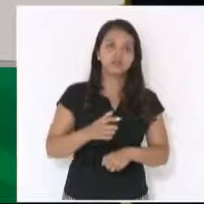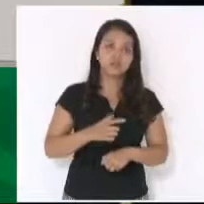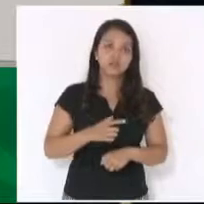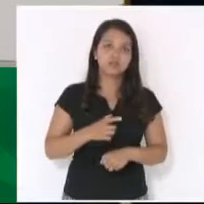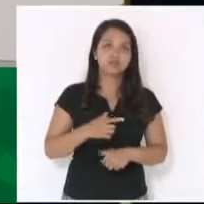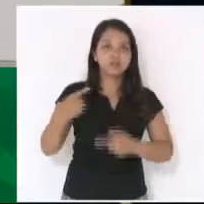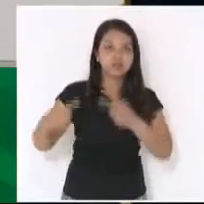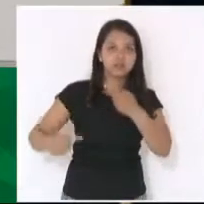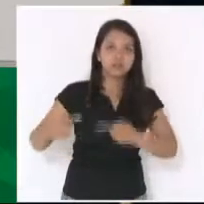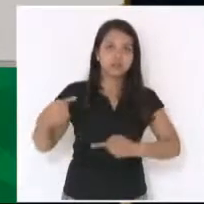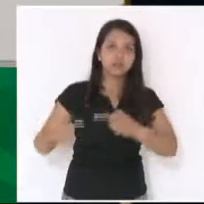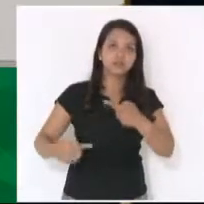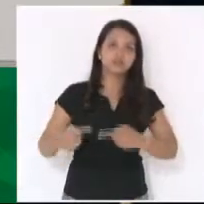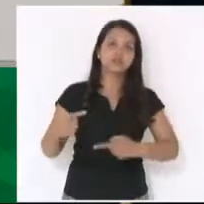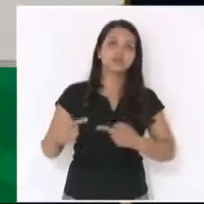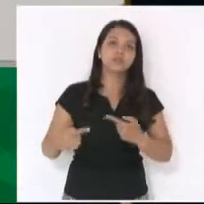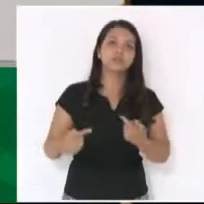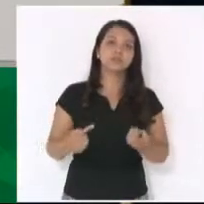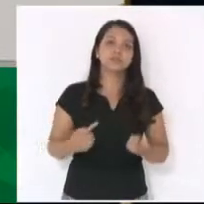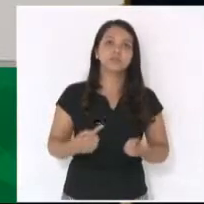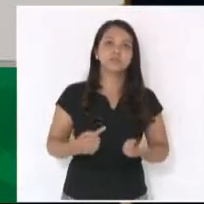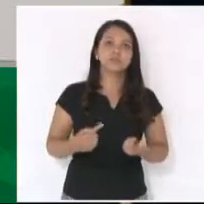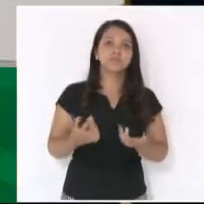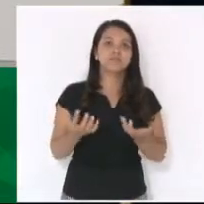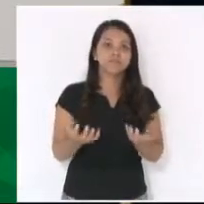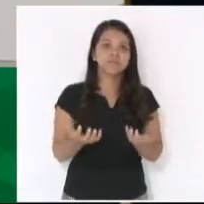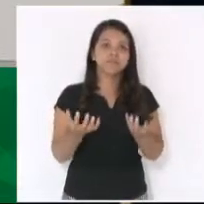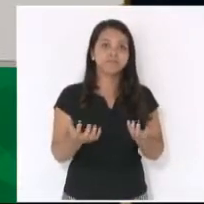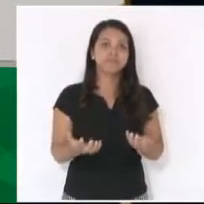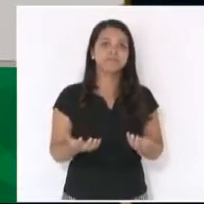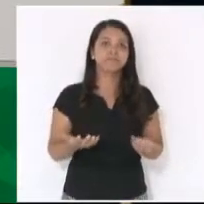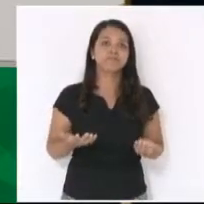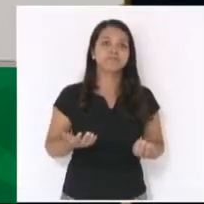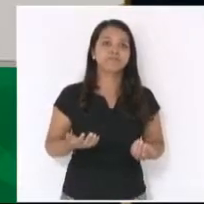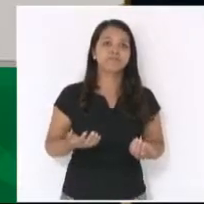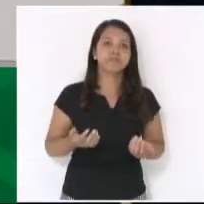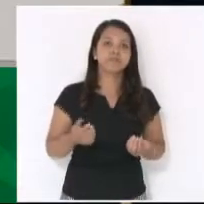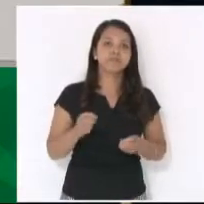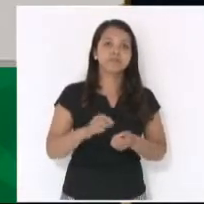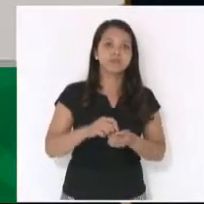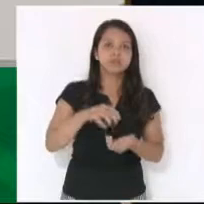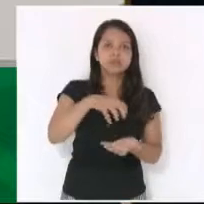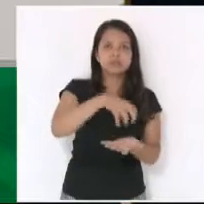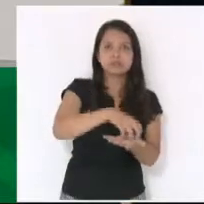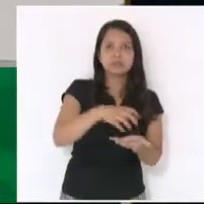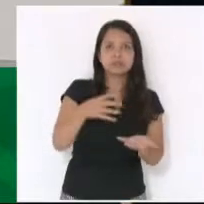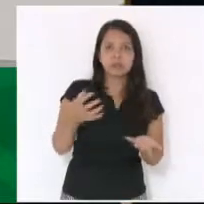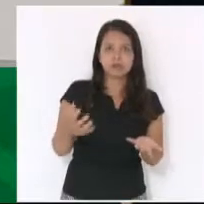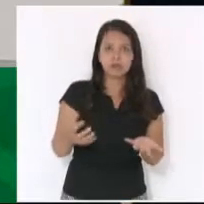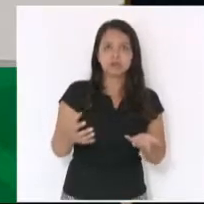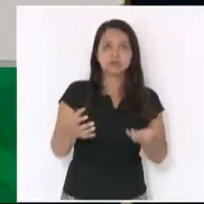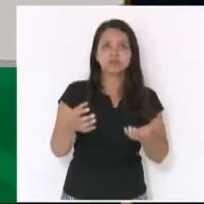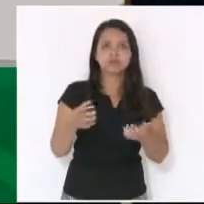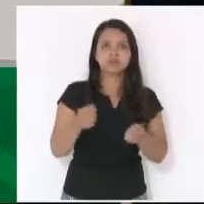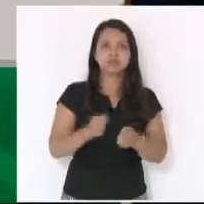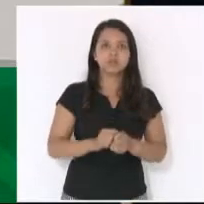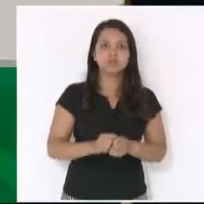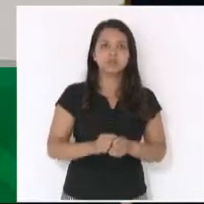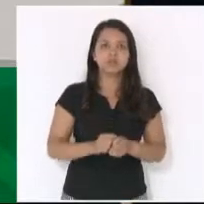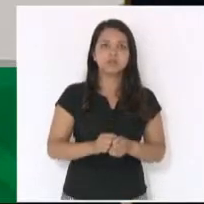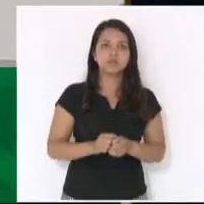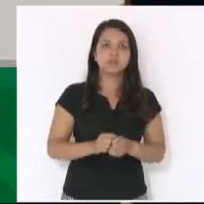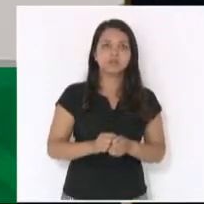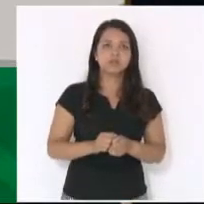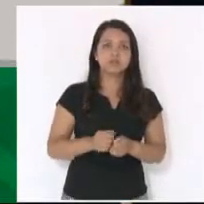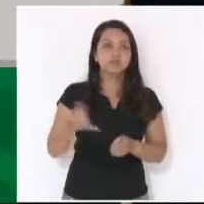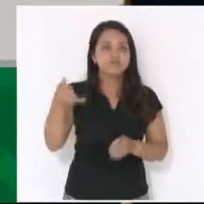de bar que a intenção de fazer uma central de atendimento de ocorrências na